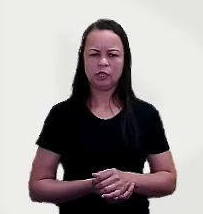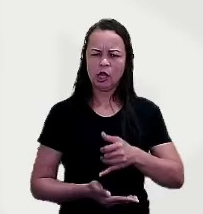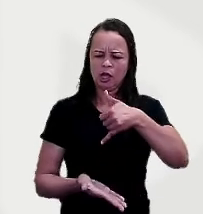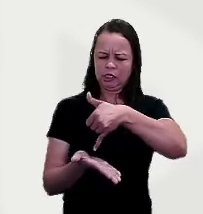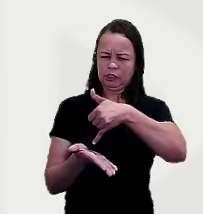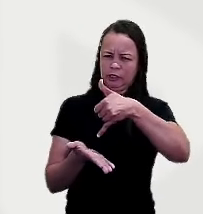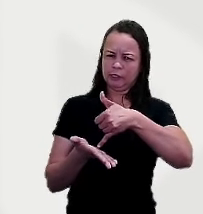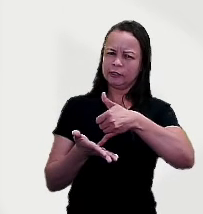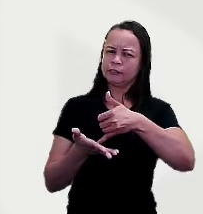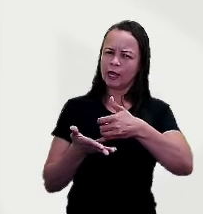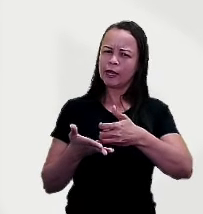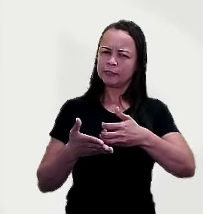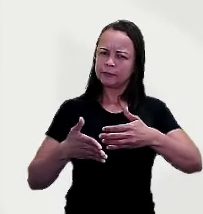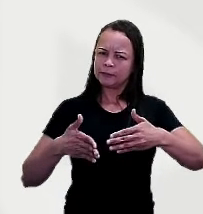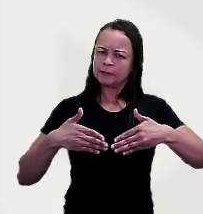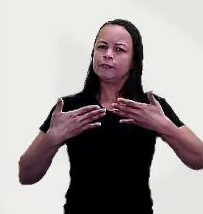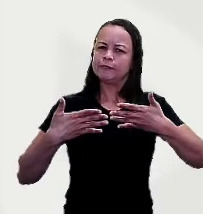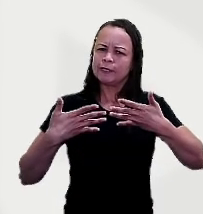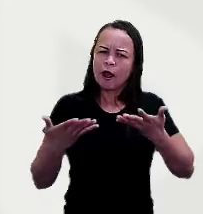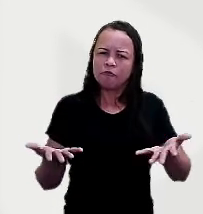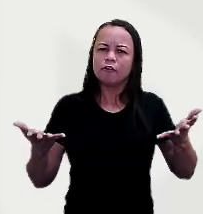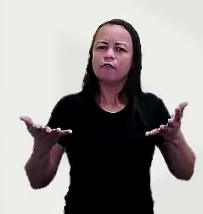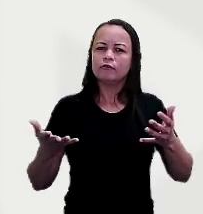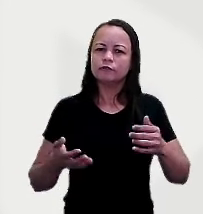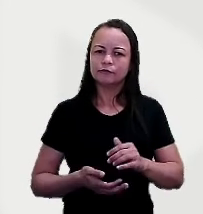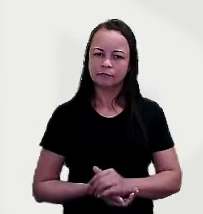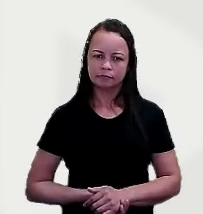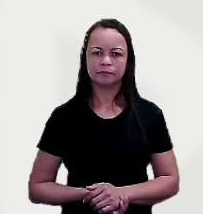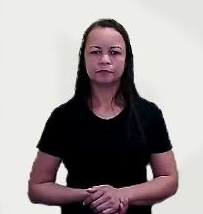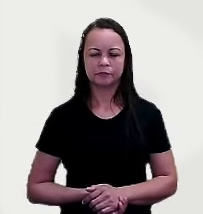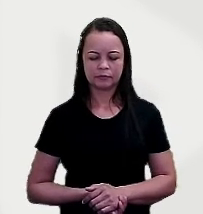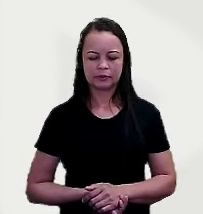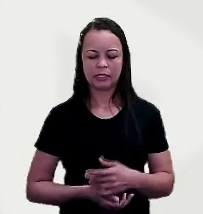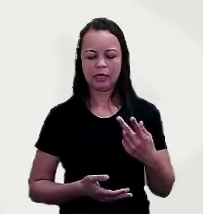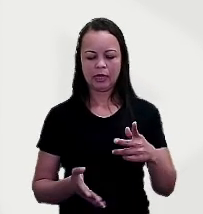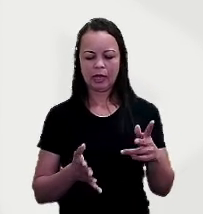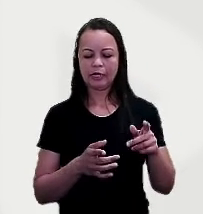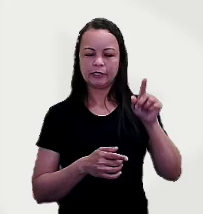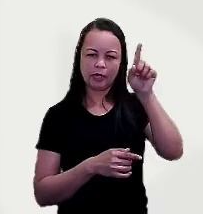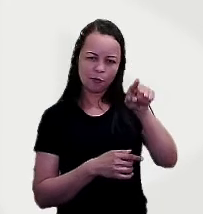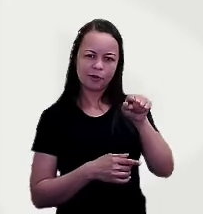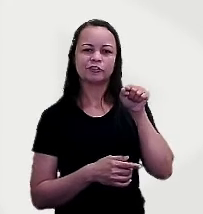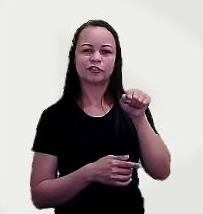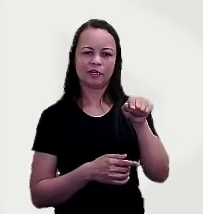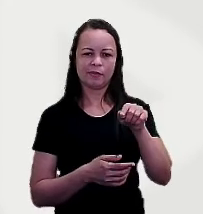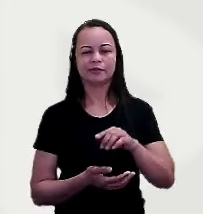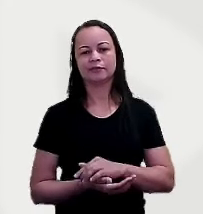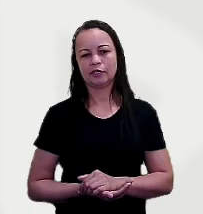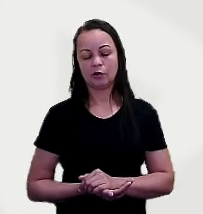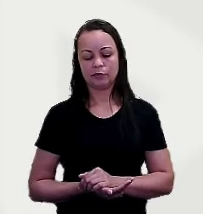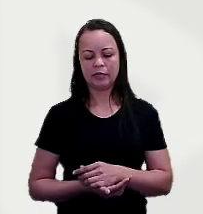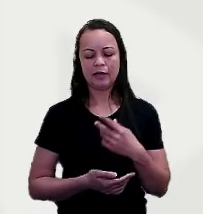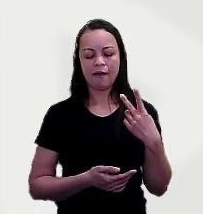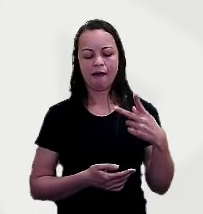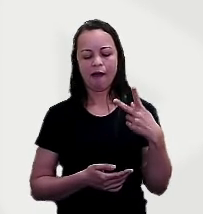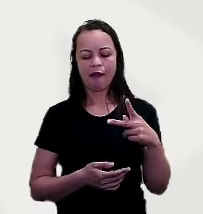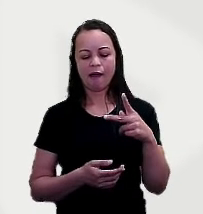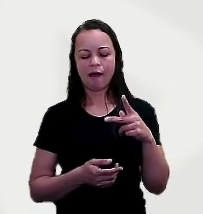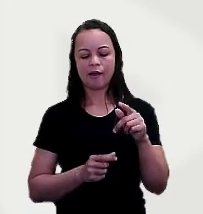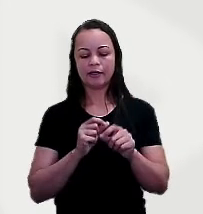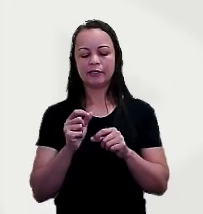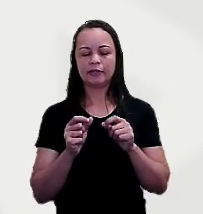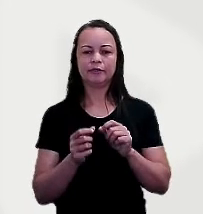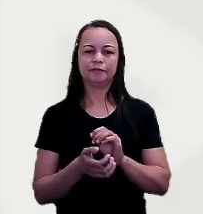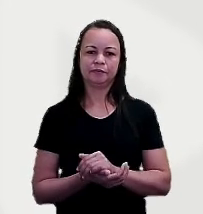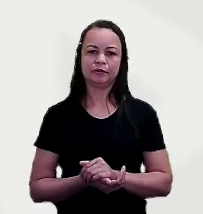saci travesso, né? Aí usei no final da frase a exclamação e aí é como se fosse